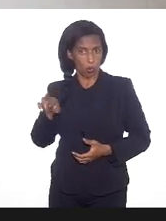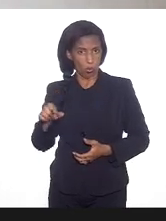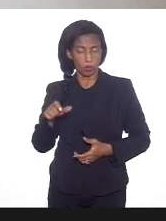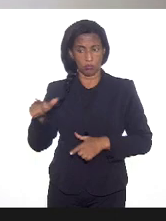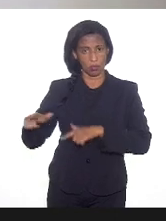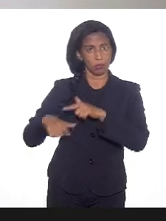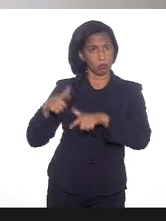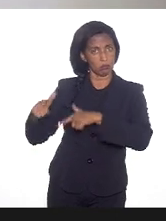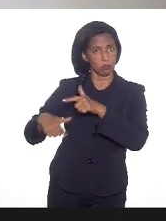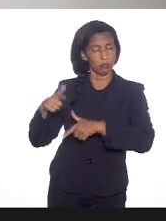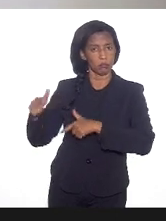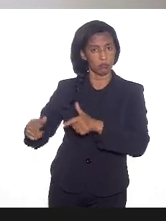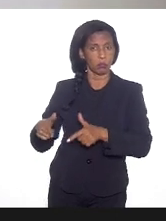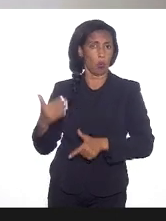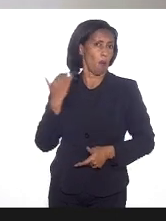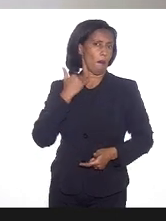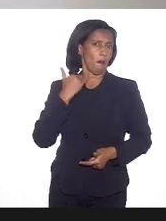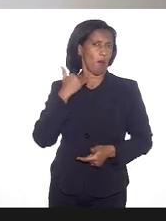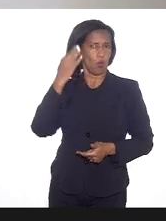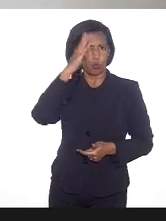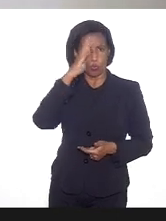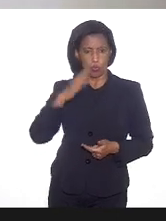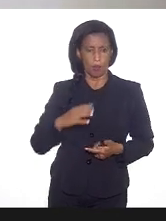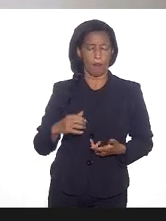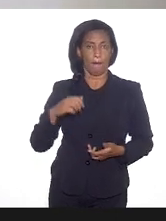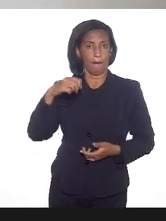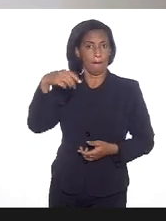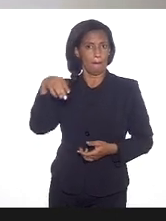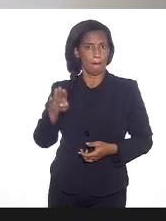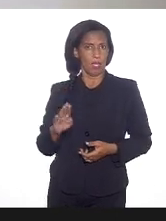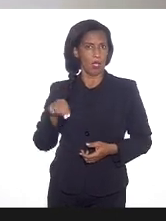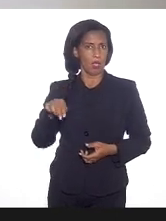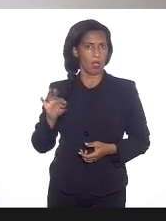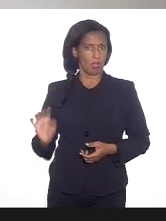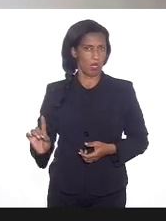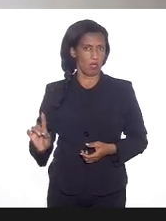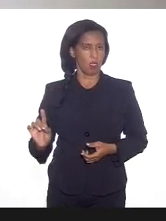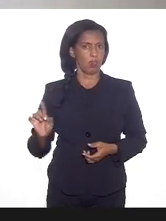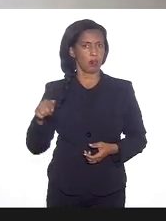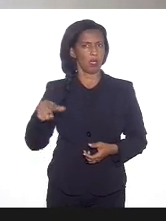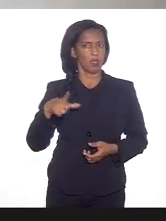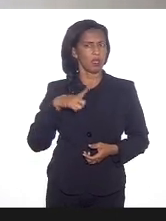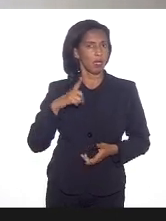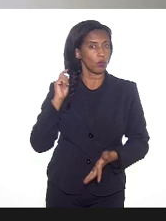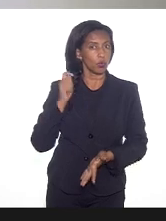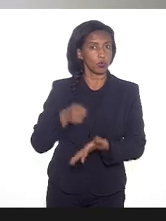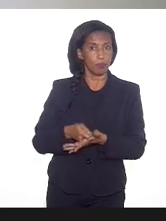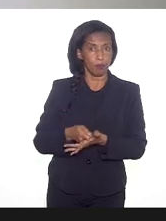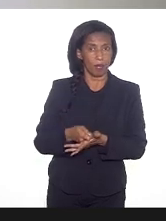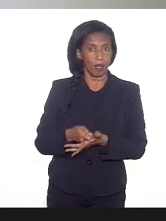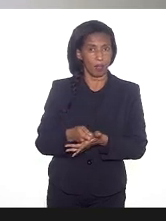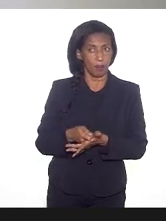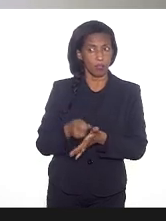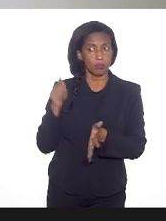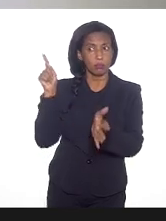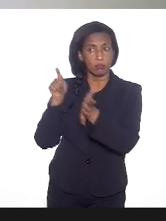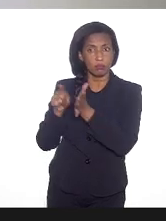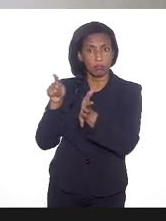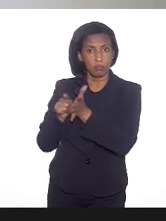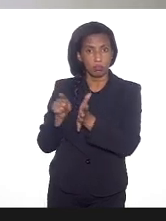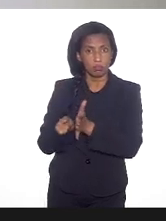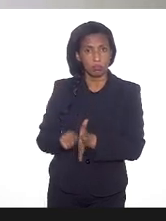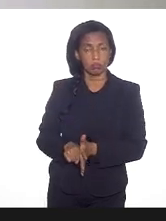dessas operações, o Banco do Brasil e o BNP Paribas, tenham os seus pagamentos questionados